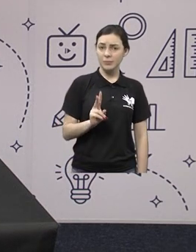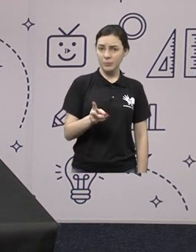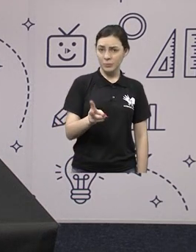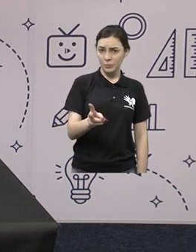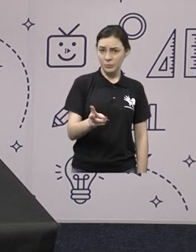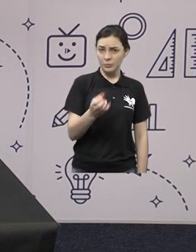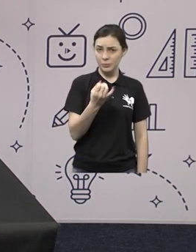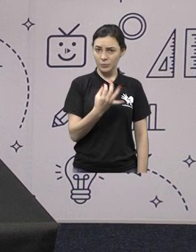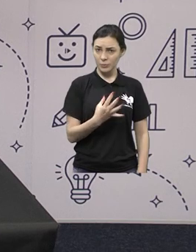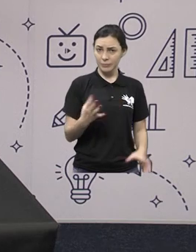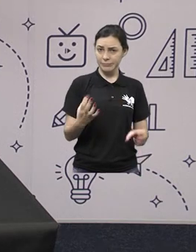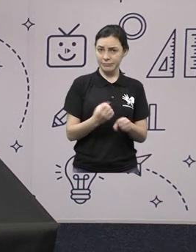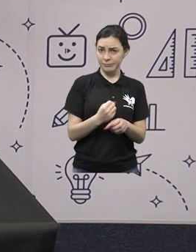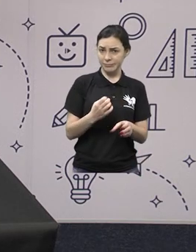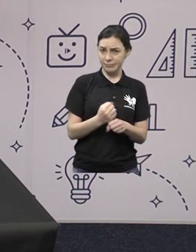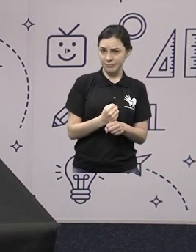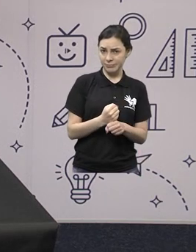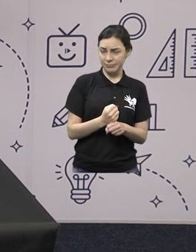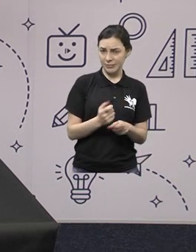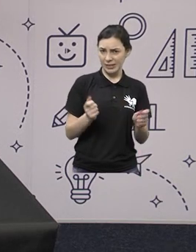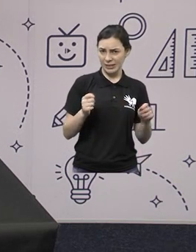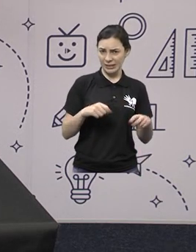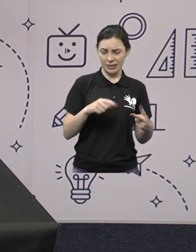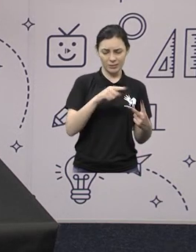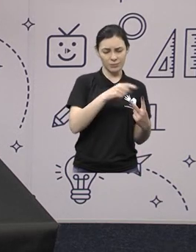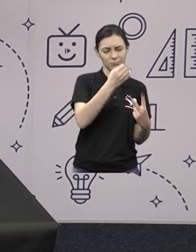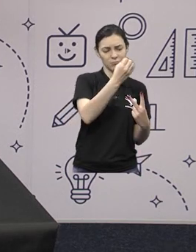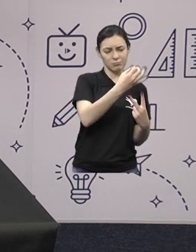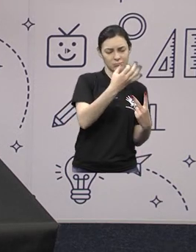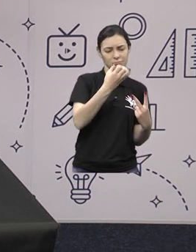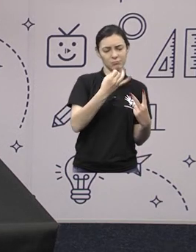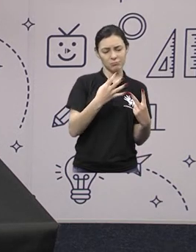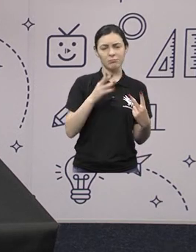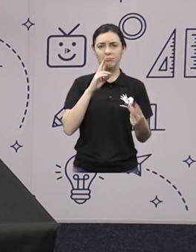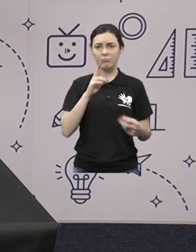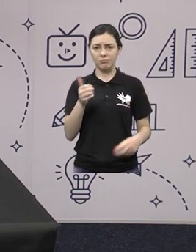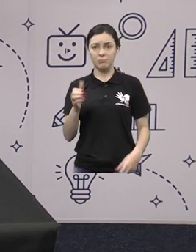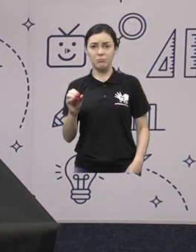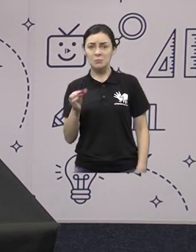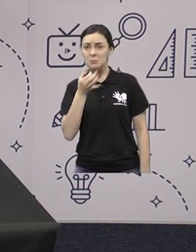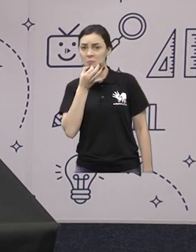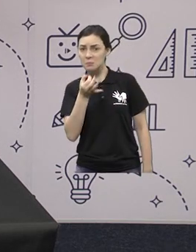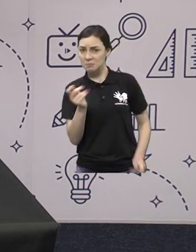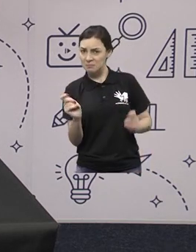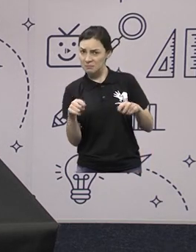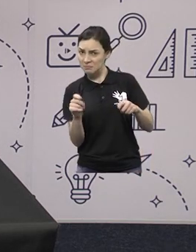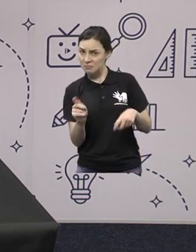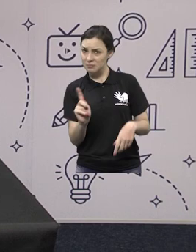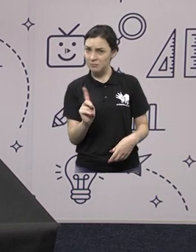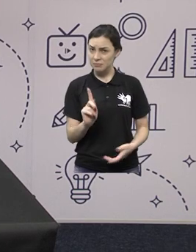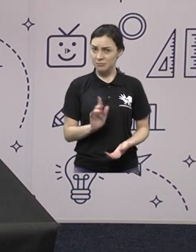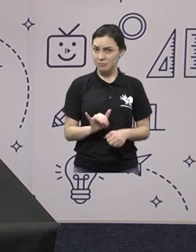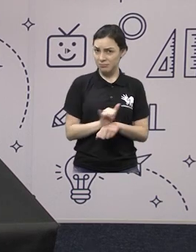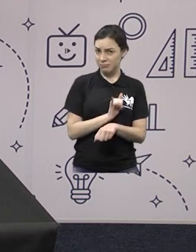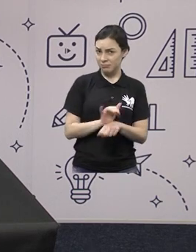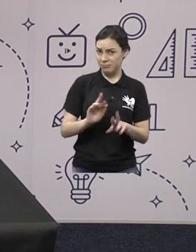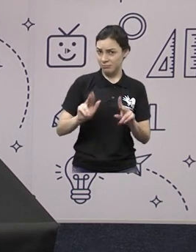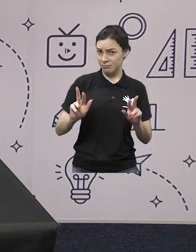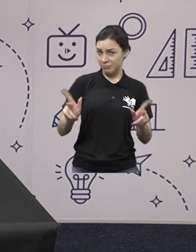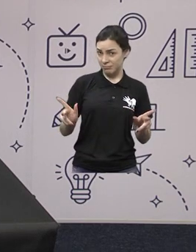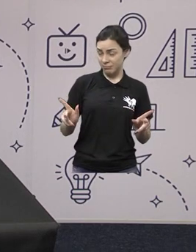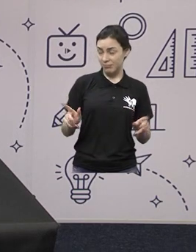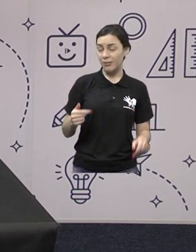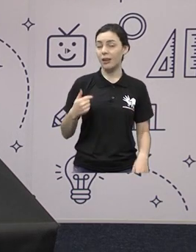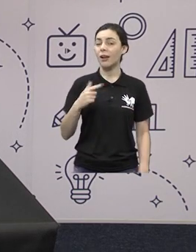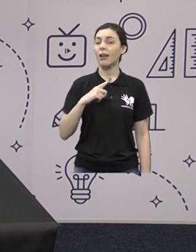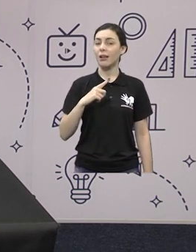então? Será que a gente já esgotou aqui? Não tem mais jeito de juntar dois números para somar 10? O que que vocês acham? A